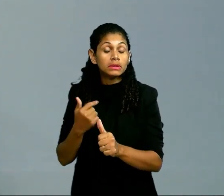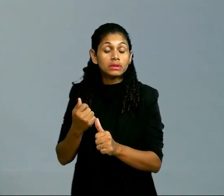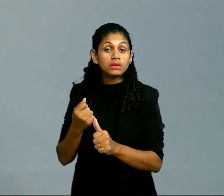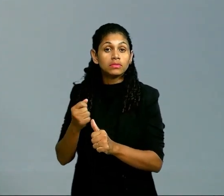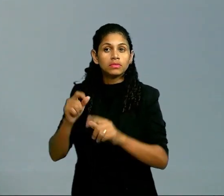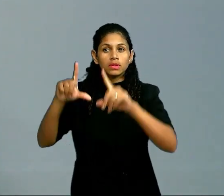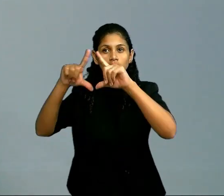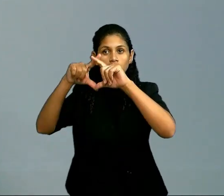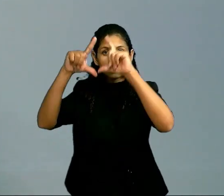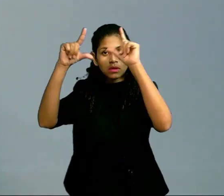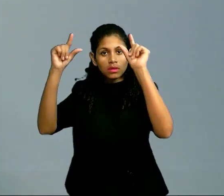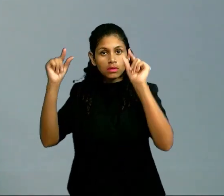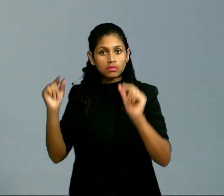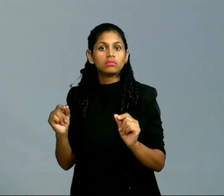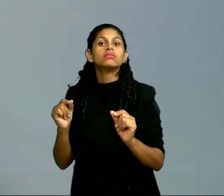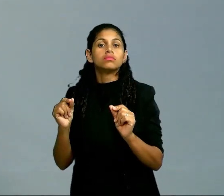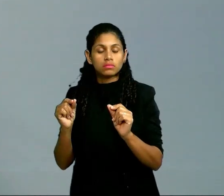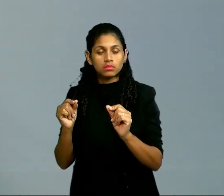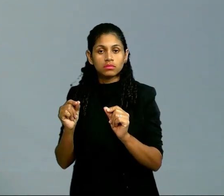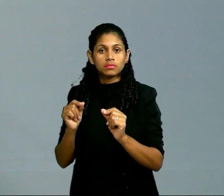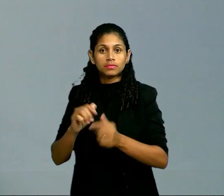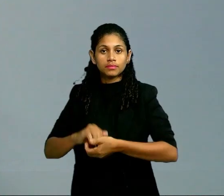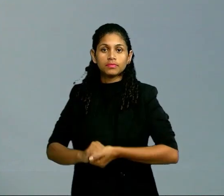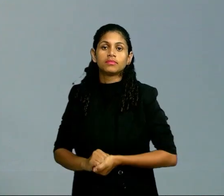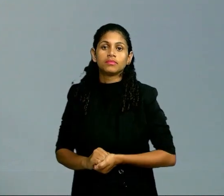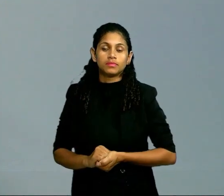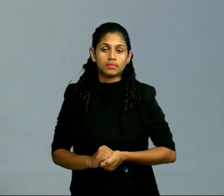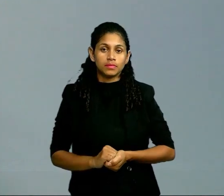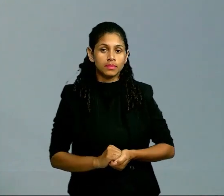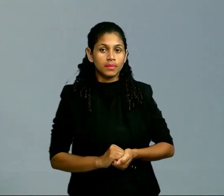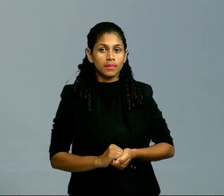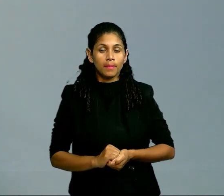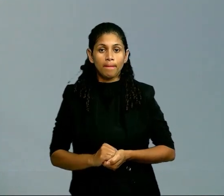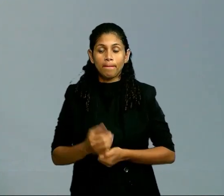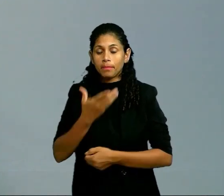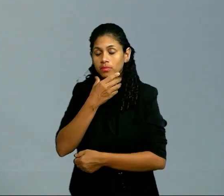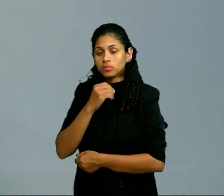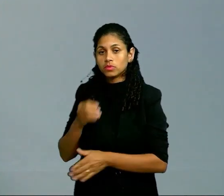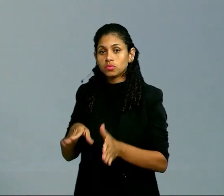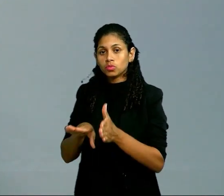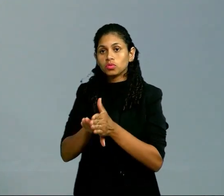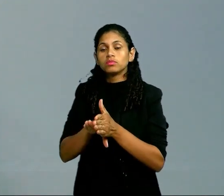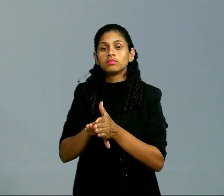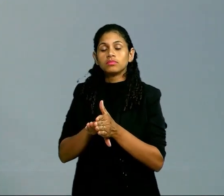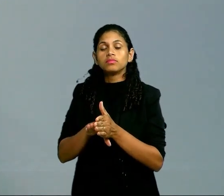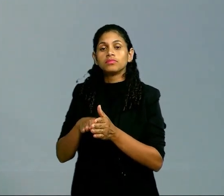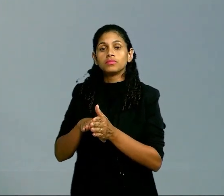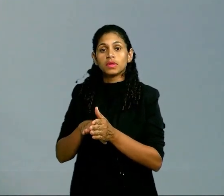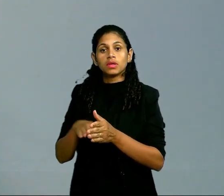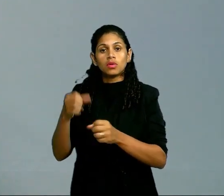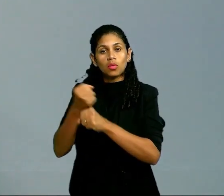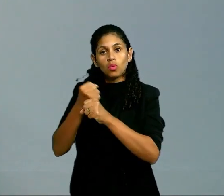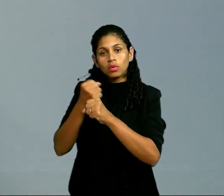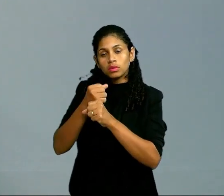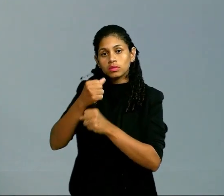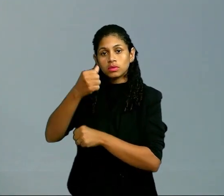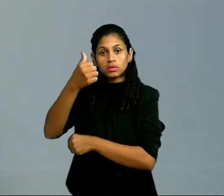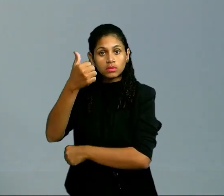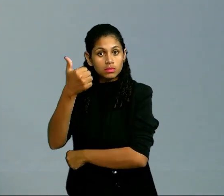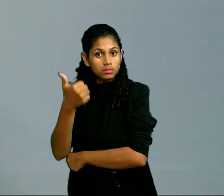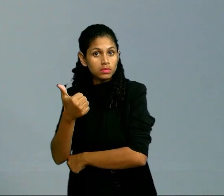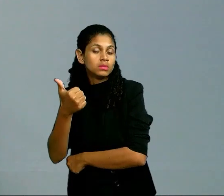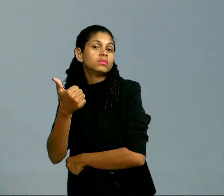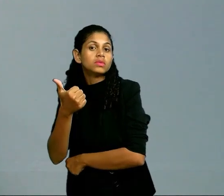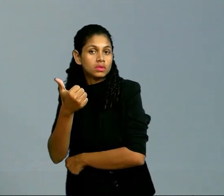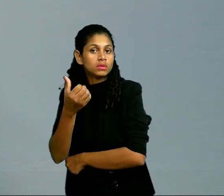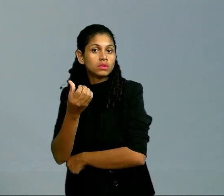Com os seus astronautas, né? Neil Armstrong, por exemplo, que é o mais famoso deles, que chegaram à Lua em 69. Bom, aí agora